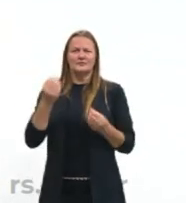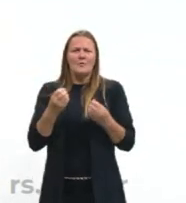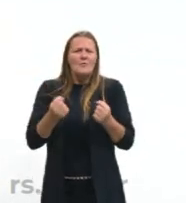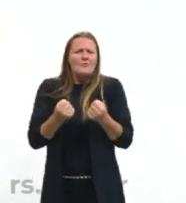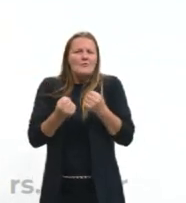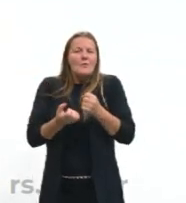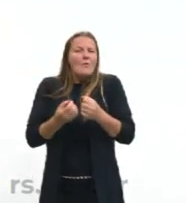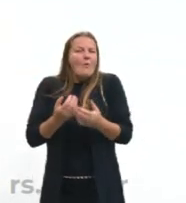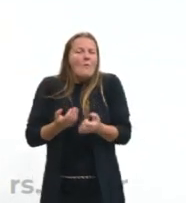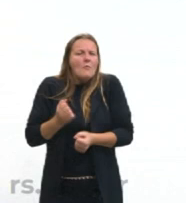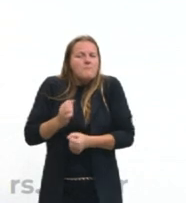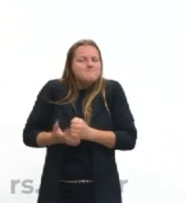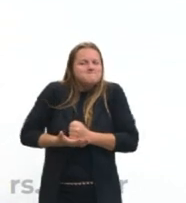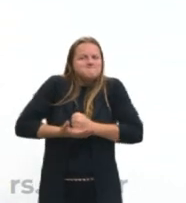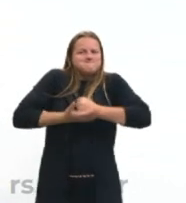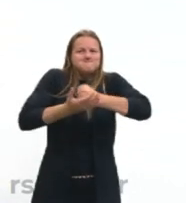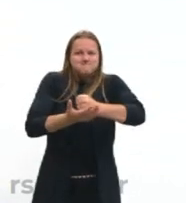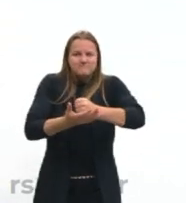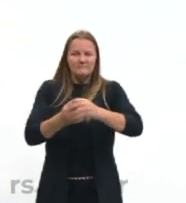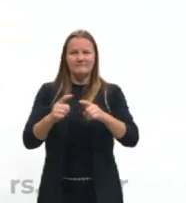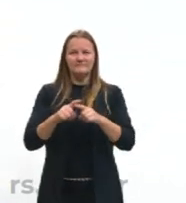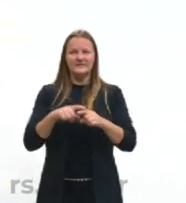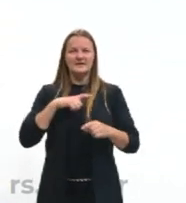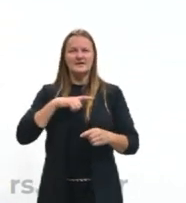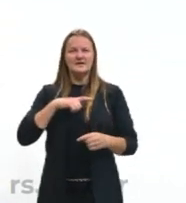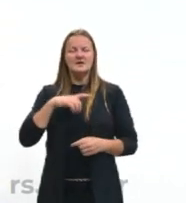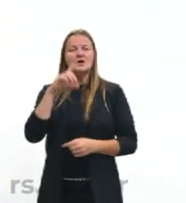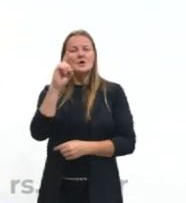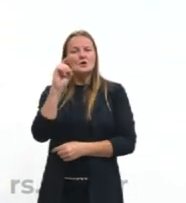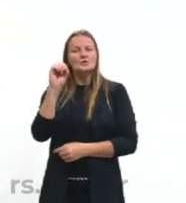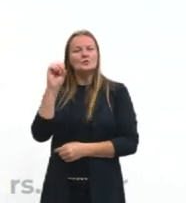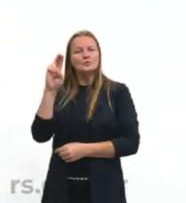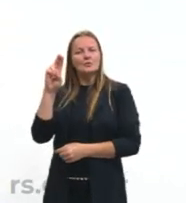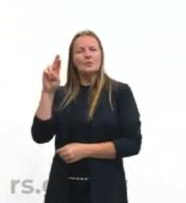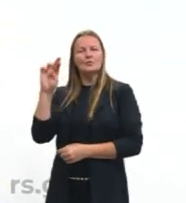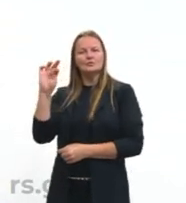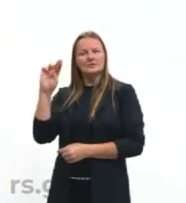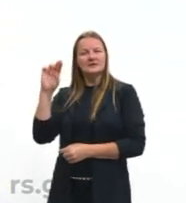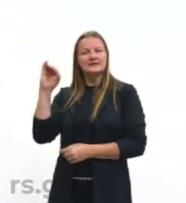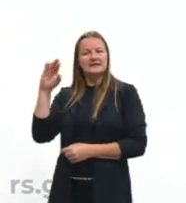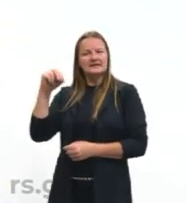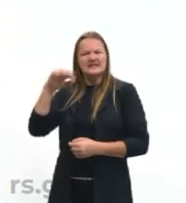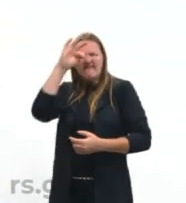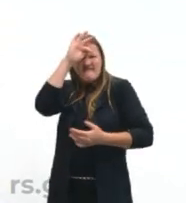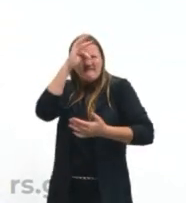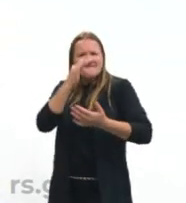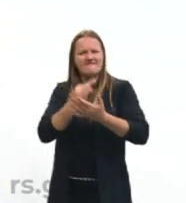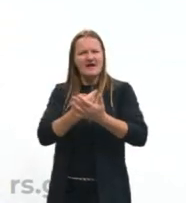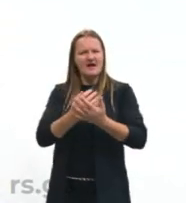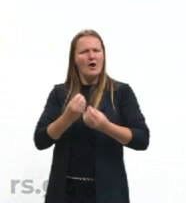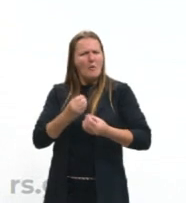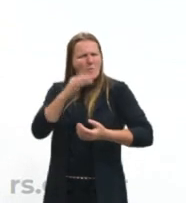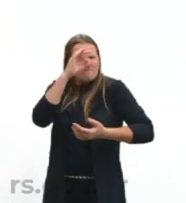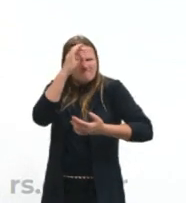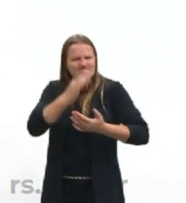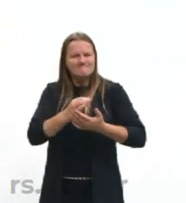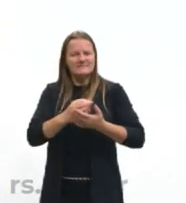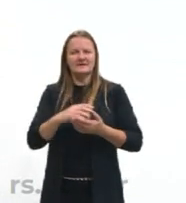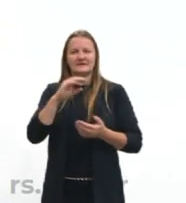o conhecimento religioso né ele é baseado então nas doutrinas sagradas na fé religiosa